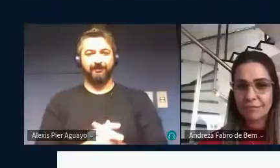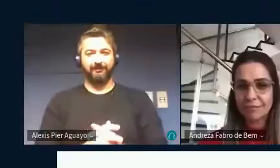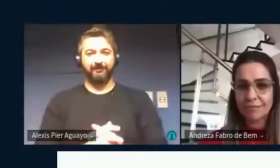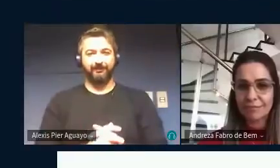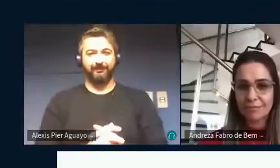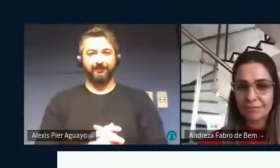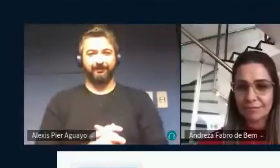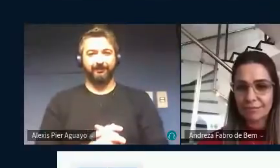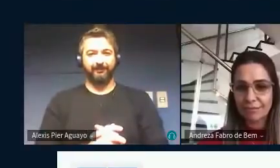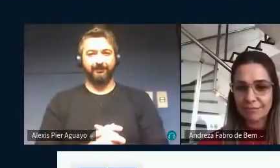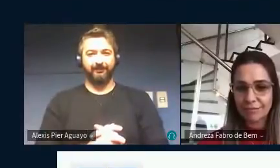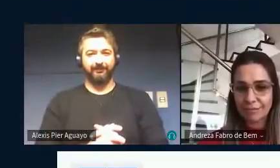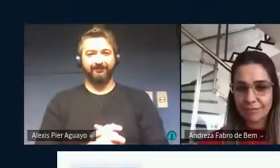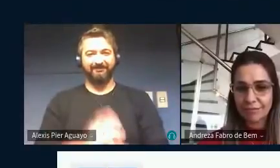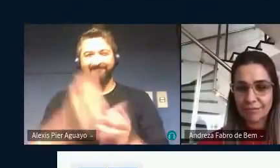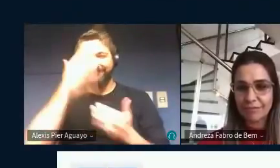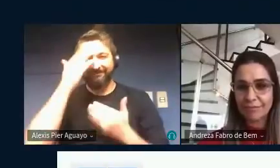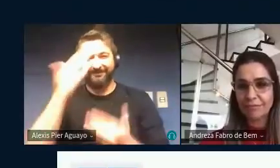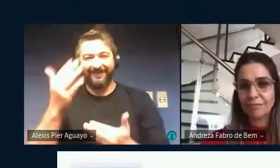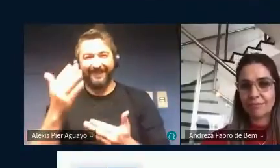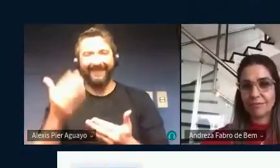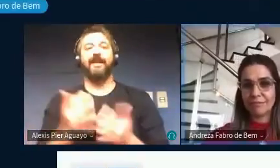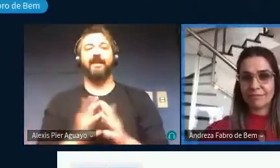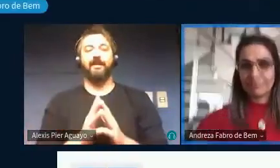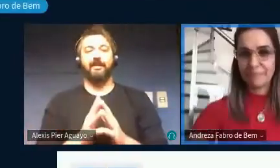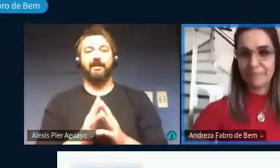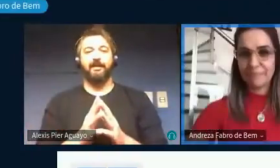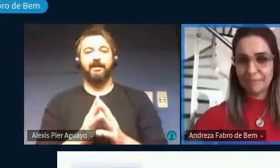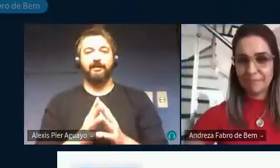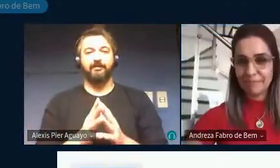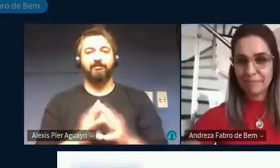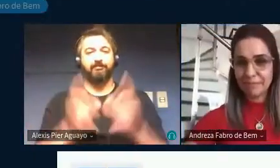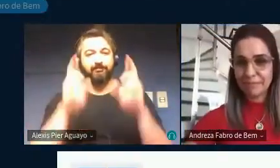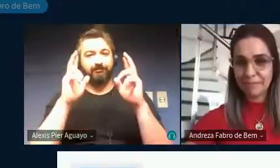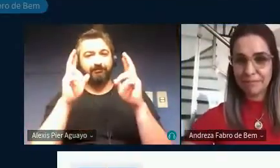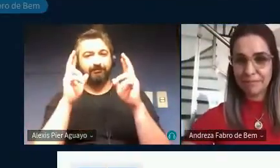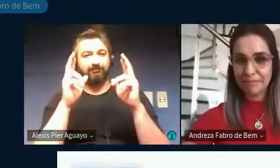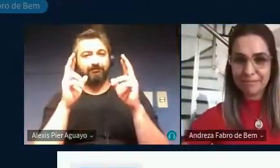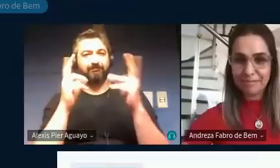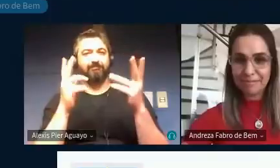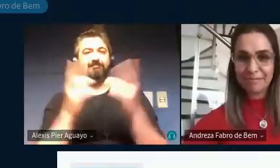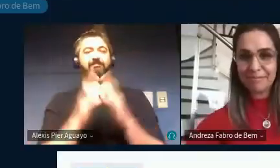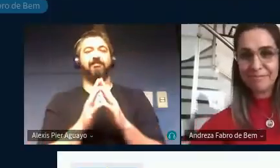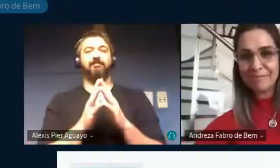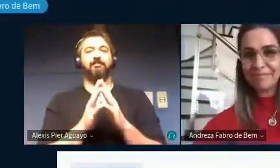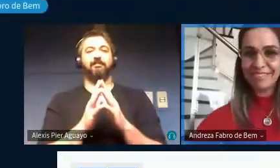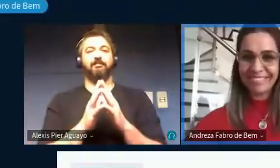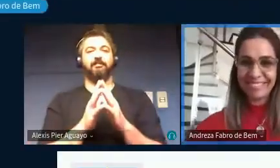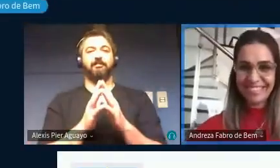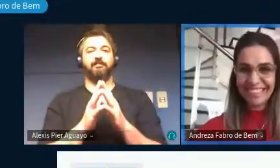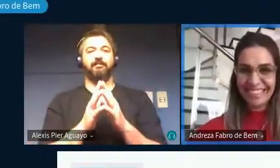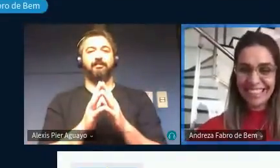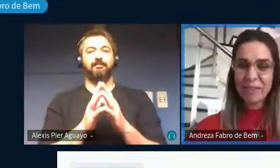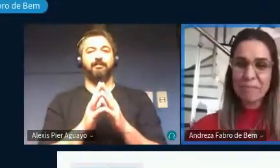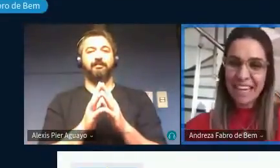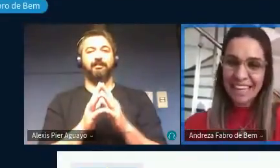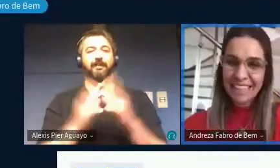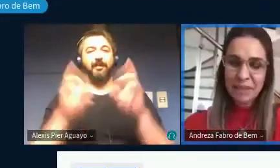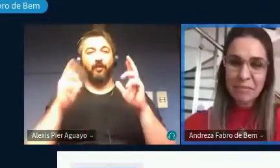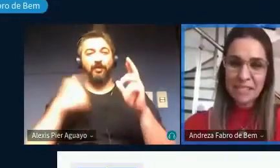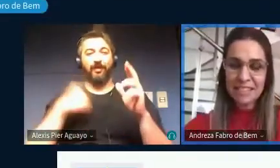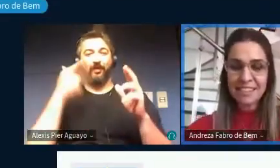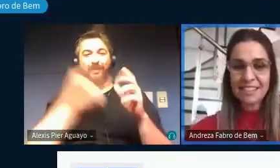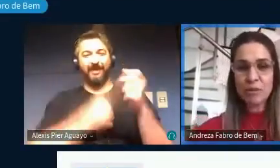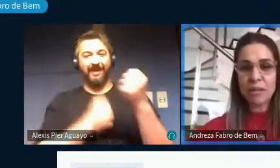Muito obrigada e espero trabalhar bem aqui no apoio. Obrigada